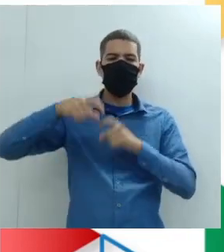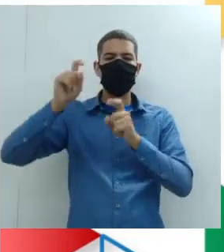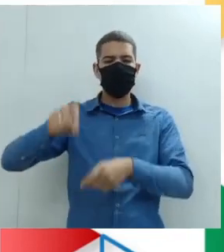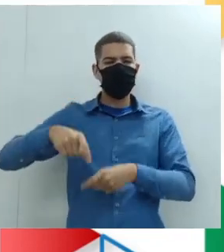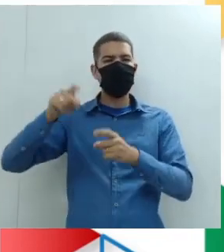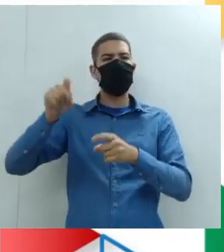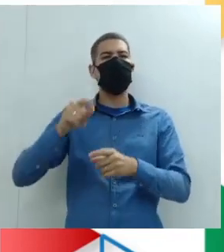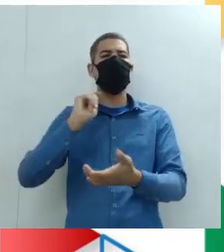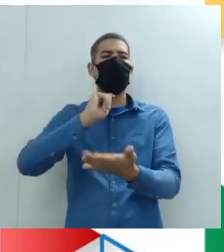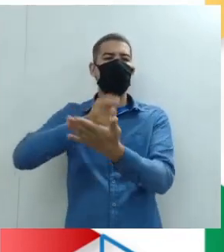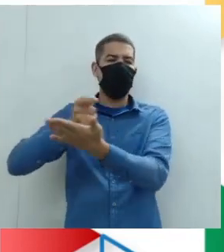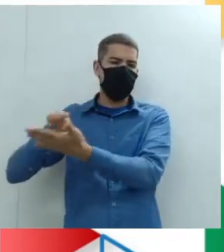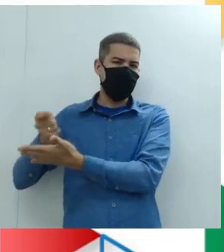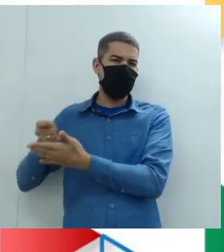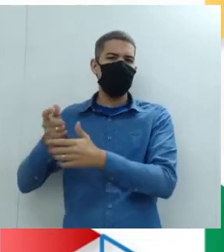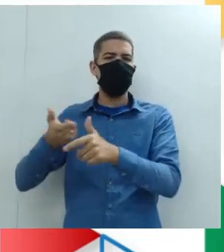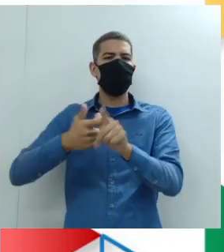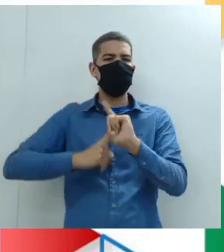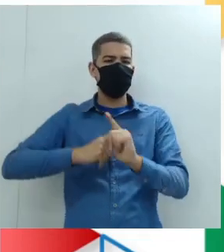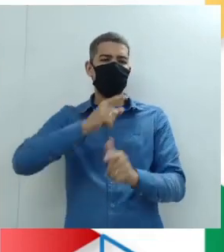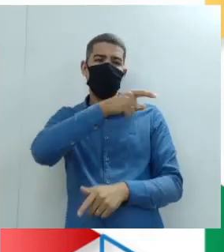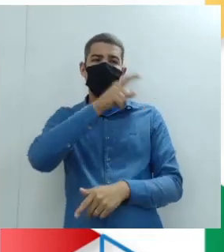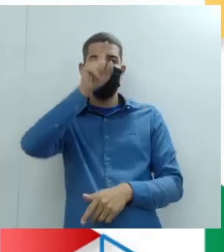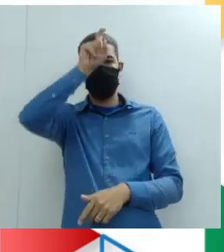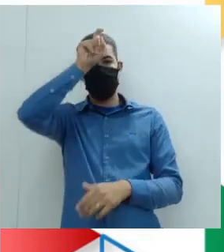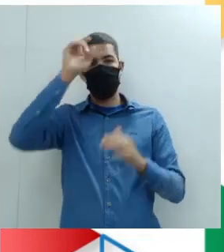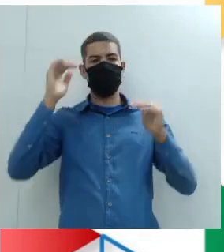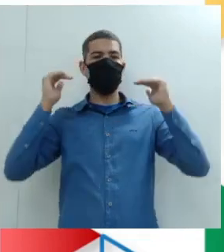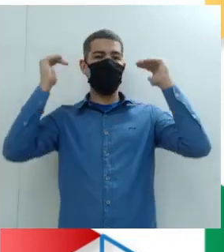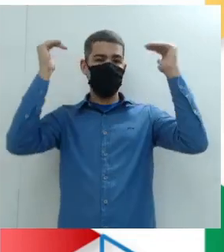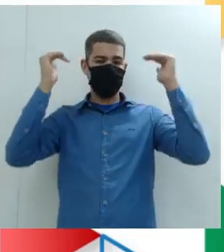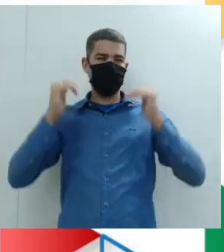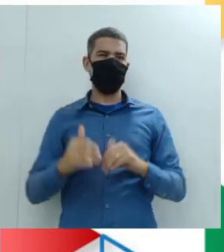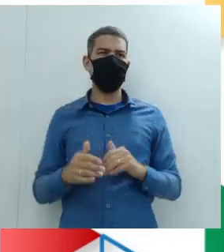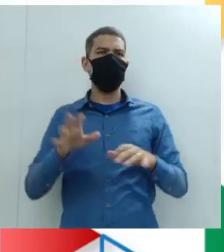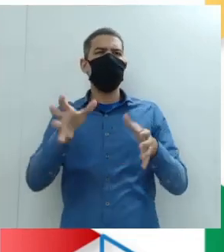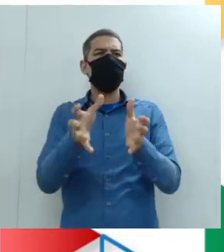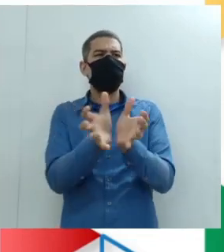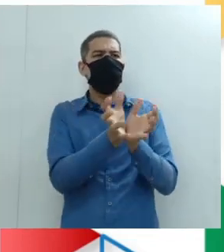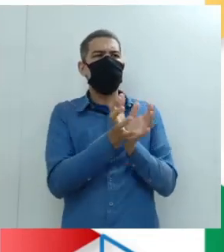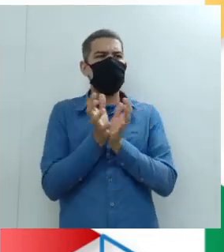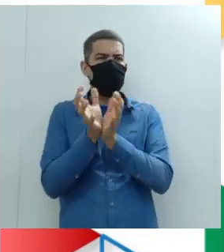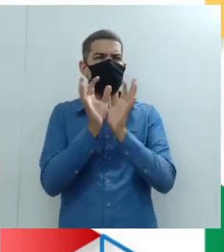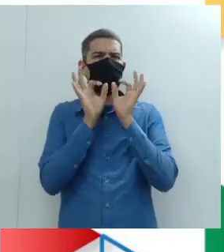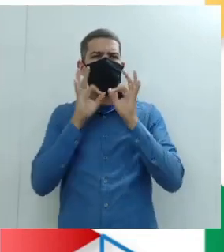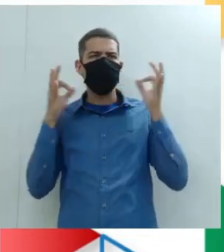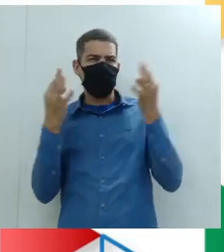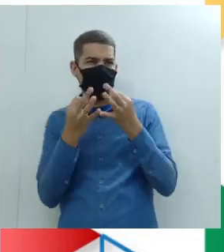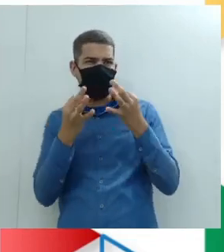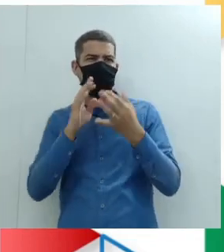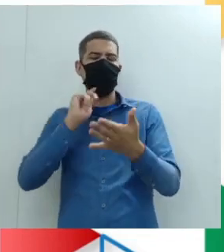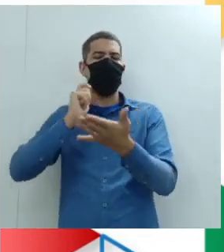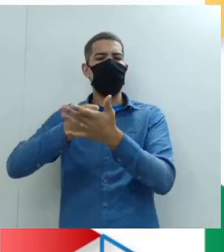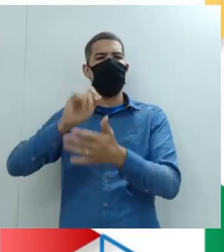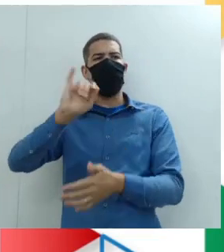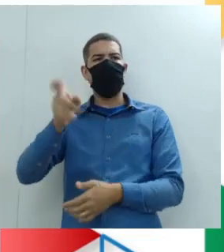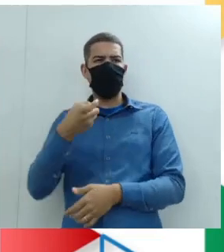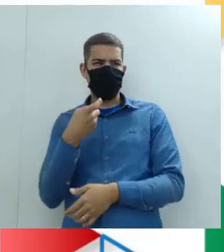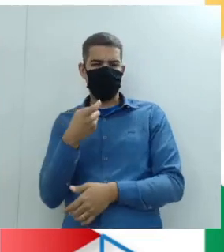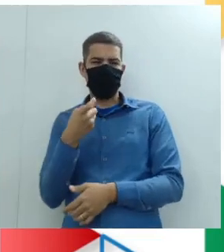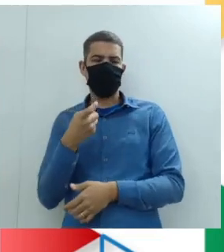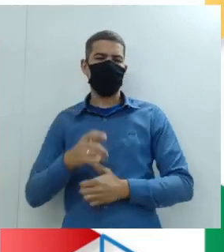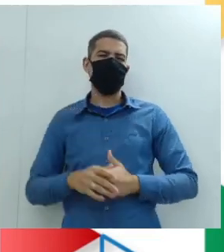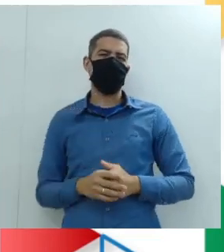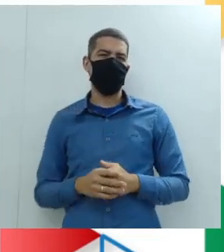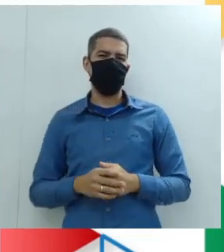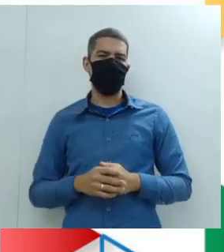suas dívidas lá ao faraó, ok? Entre os grupos familiares, em troca de pagamento de tributo do Estado.